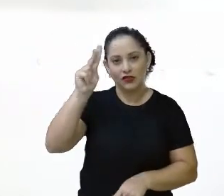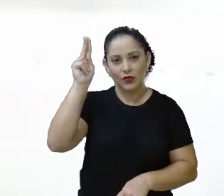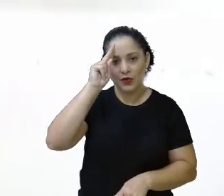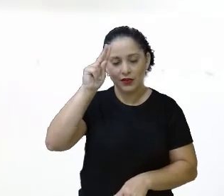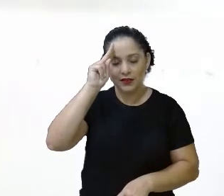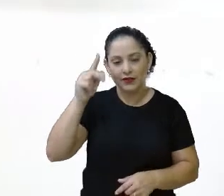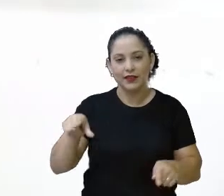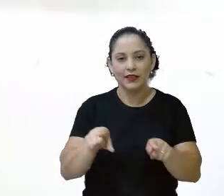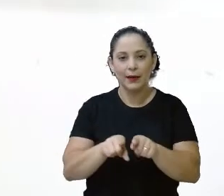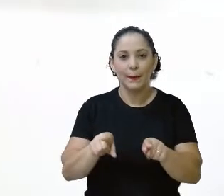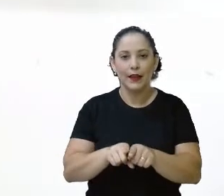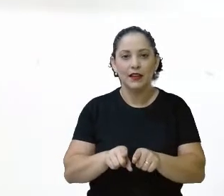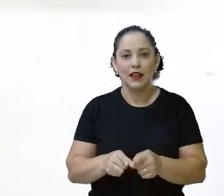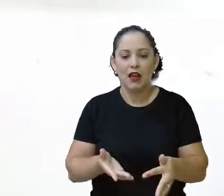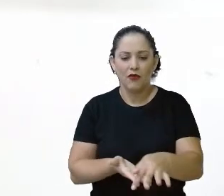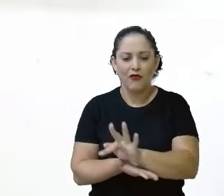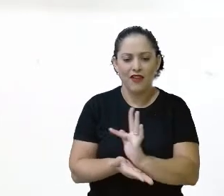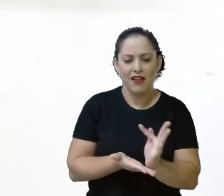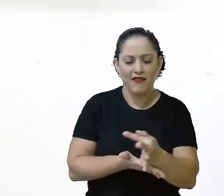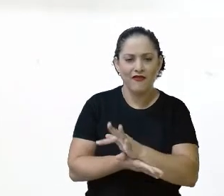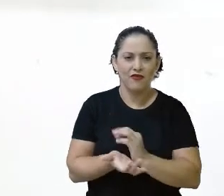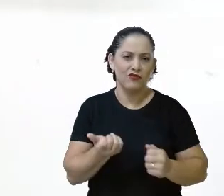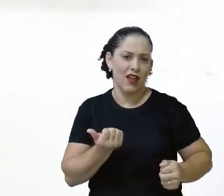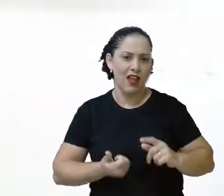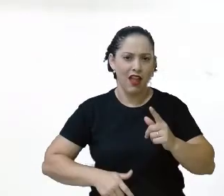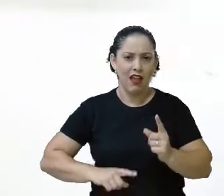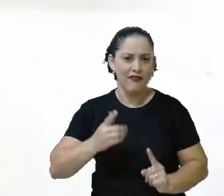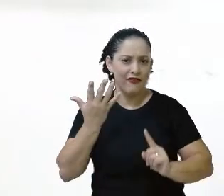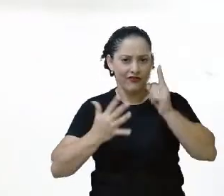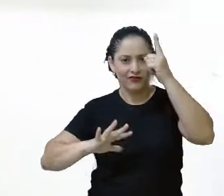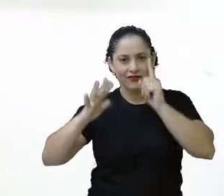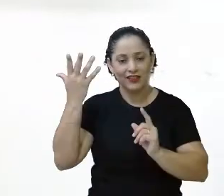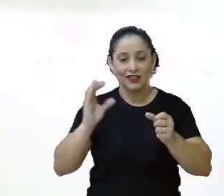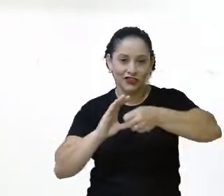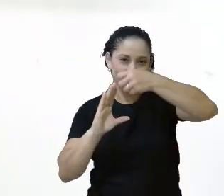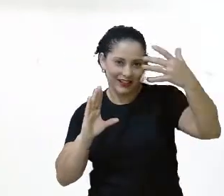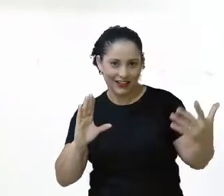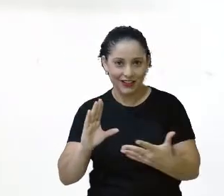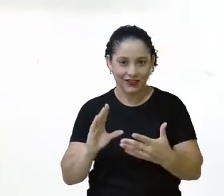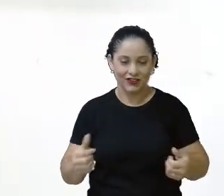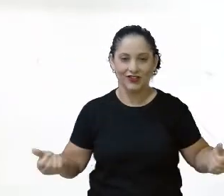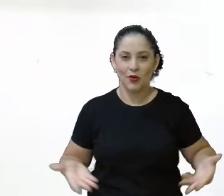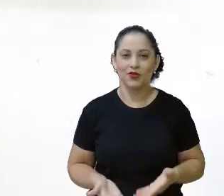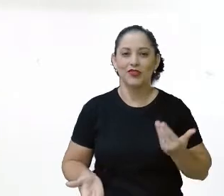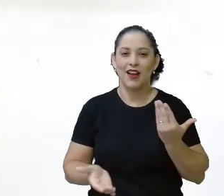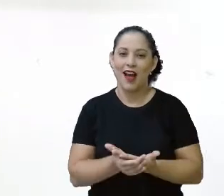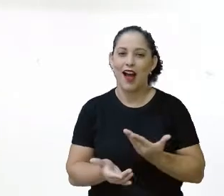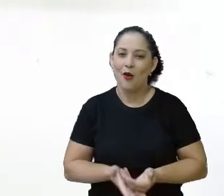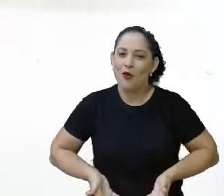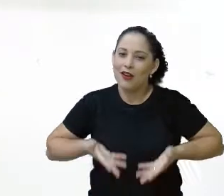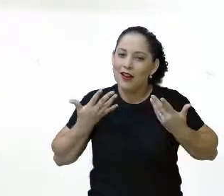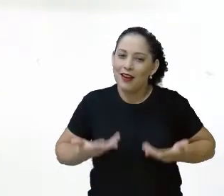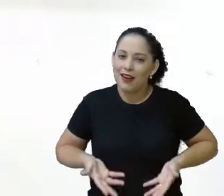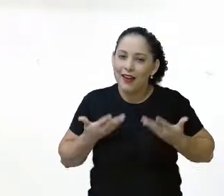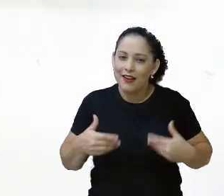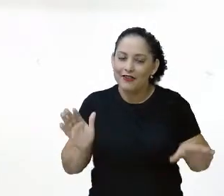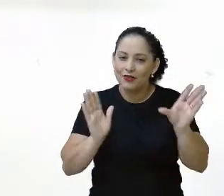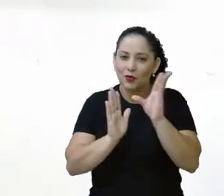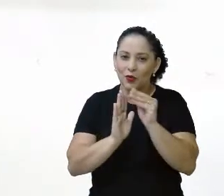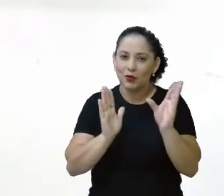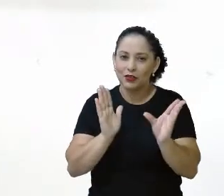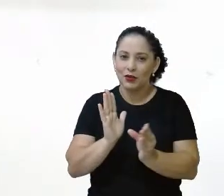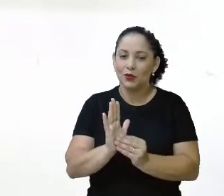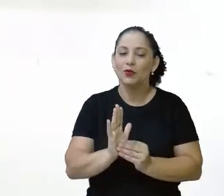vamos falar sobre o frevo e suas características. Então é isso, a aula está leve, a aula está gostosa, o conteúdo